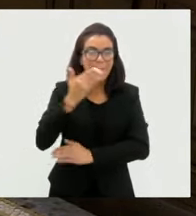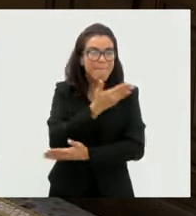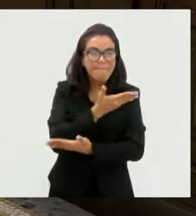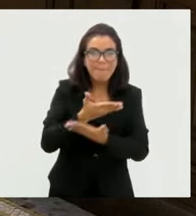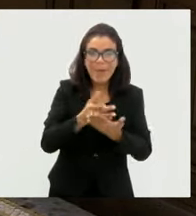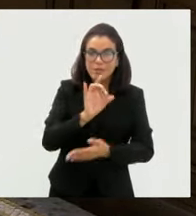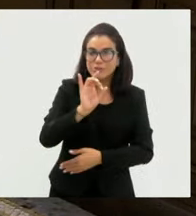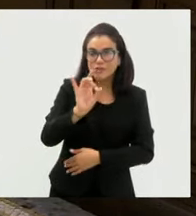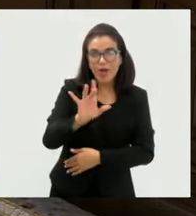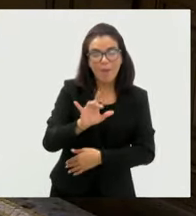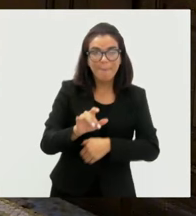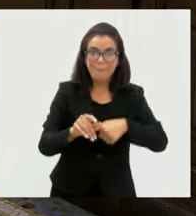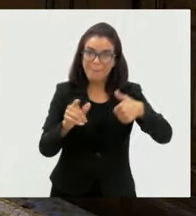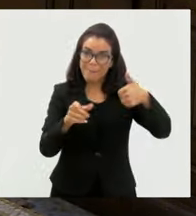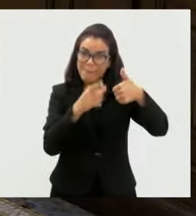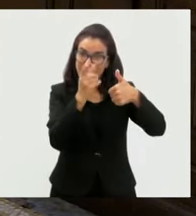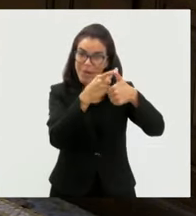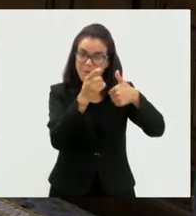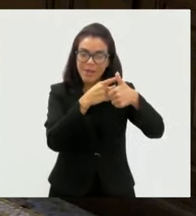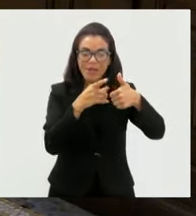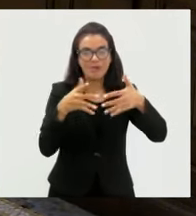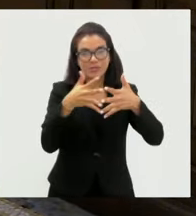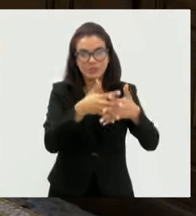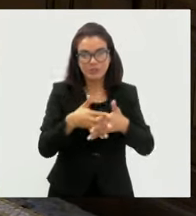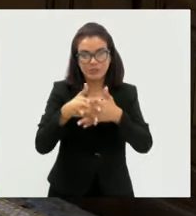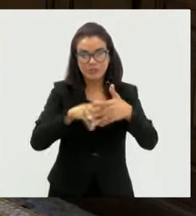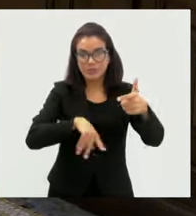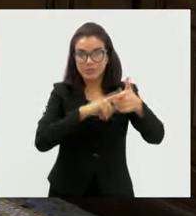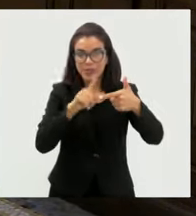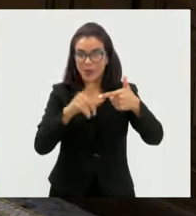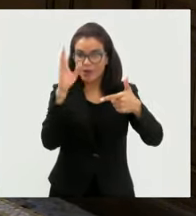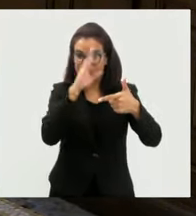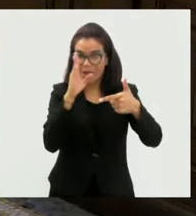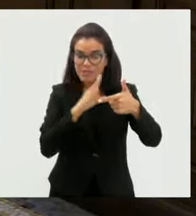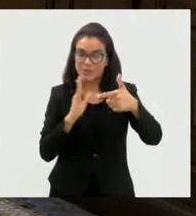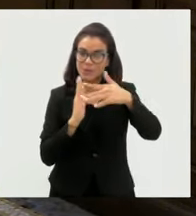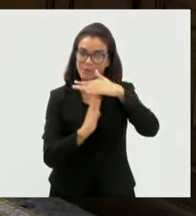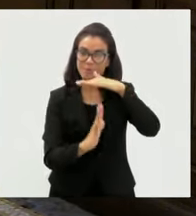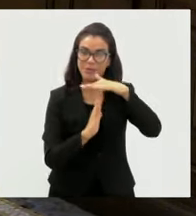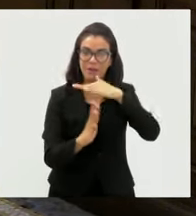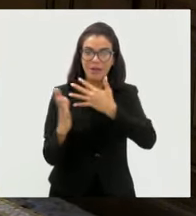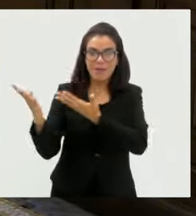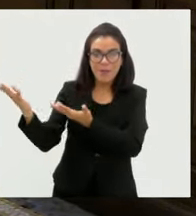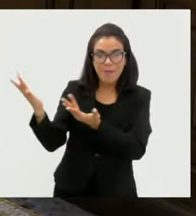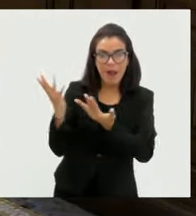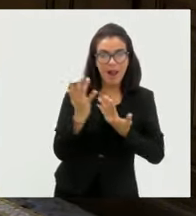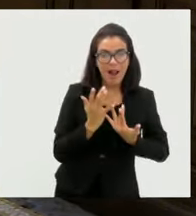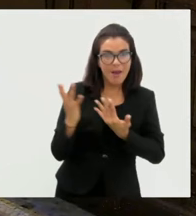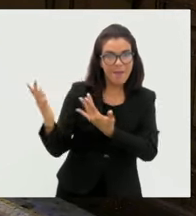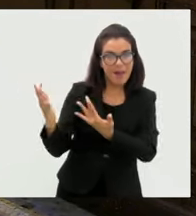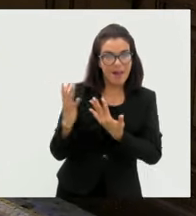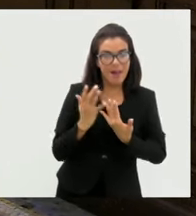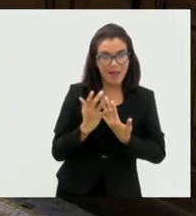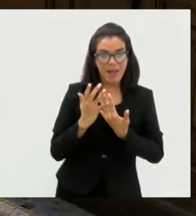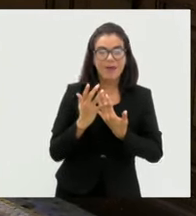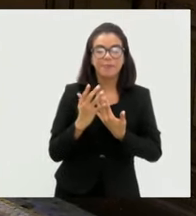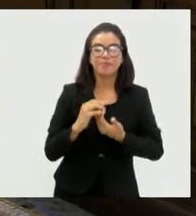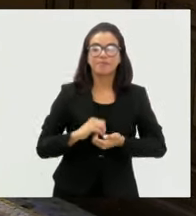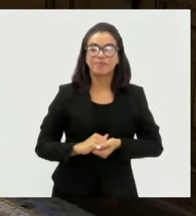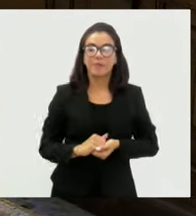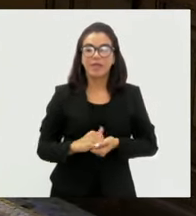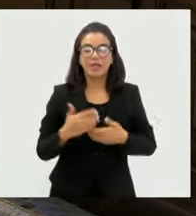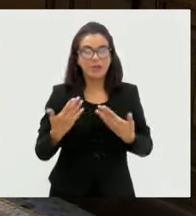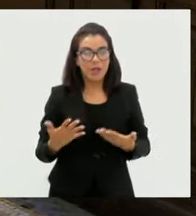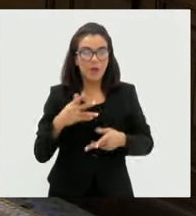a contribuição asiática, assim como contribuição de povos que aqui pertenceram no período de colonização, então os